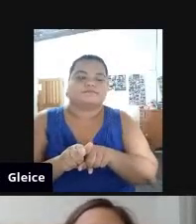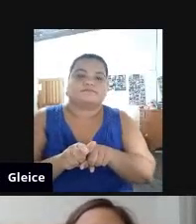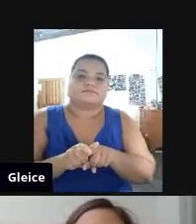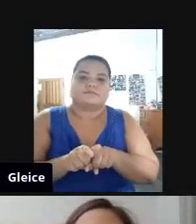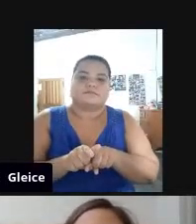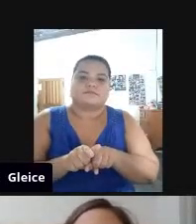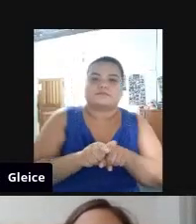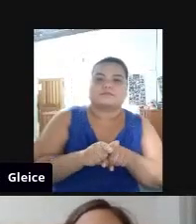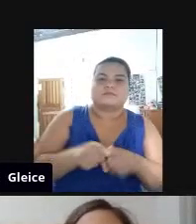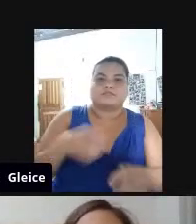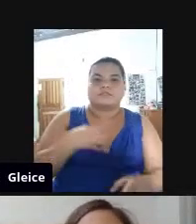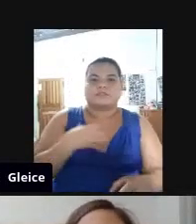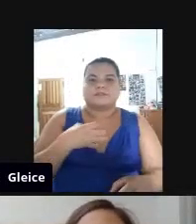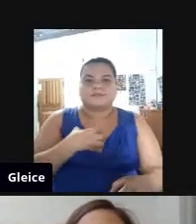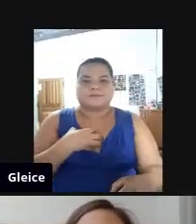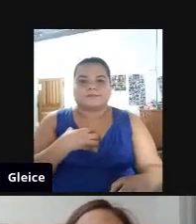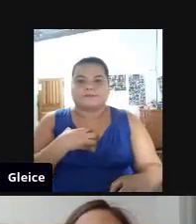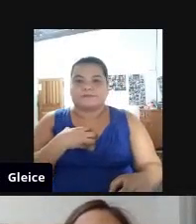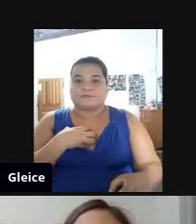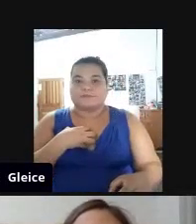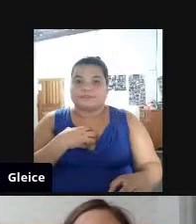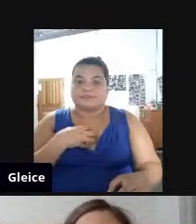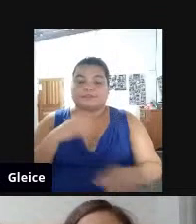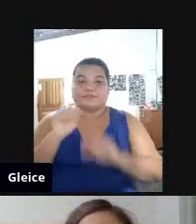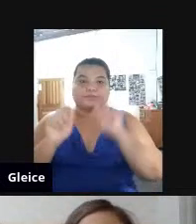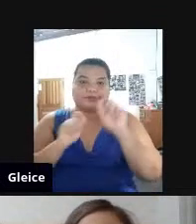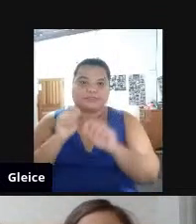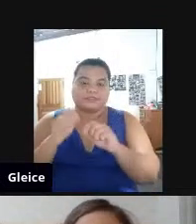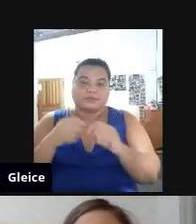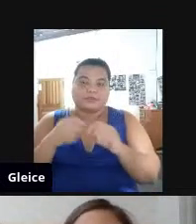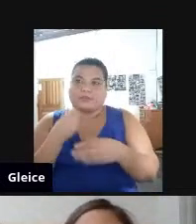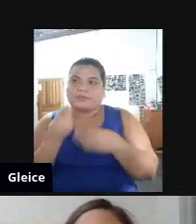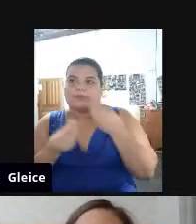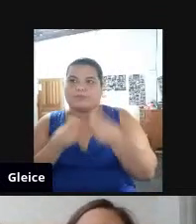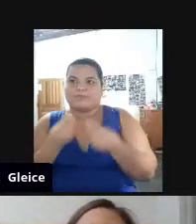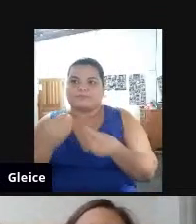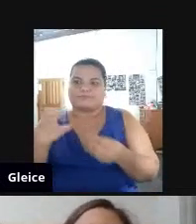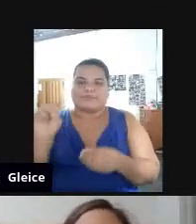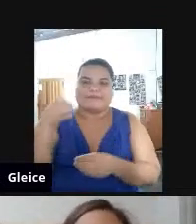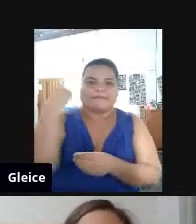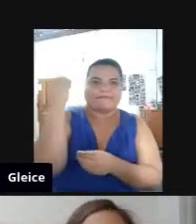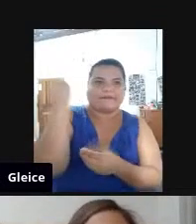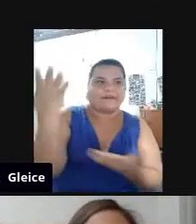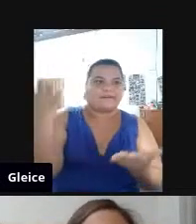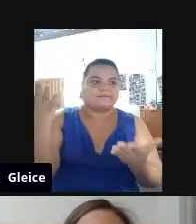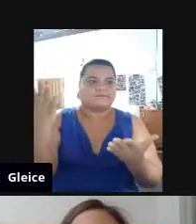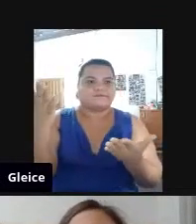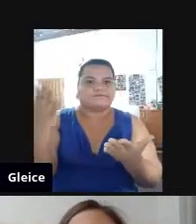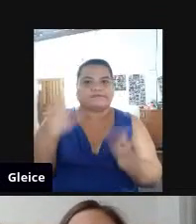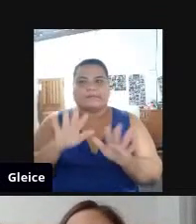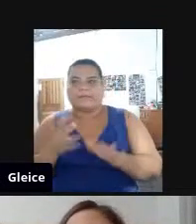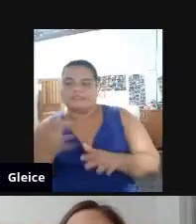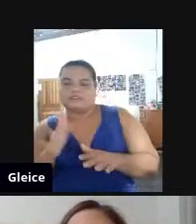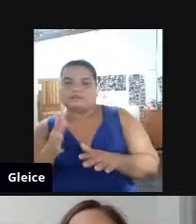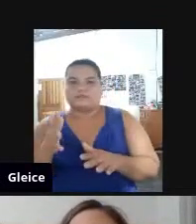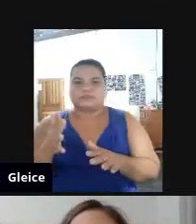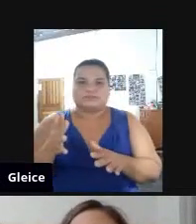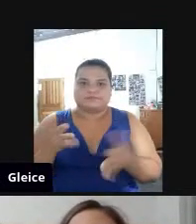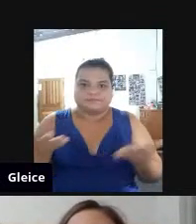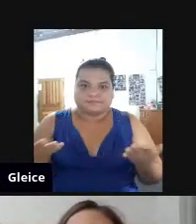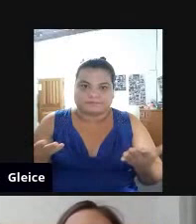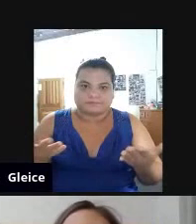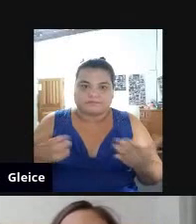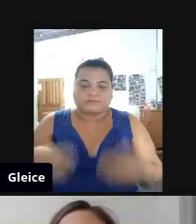o núcleo do transtorno, mas a gravidade, ela é variável, né? Então, nós temos, por isso que ele chama espectro. Então, nós temos indivíduos